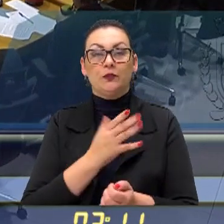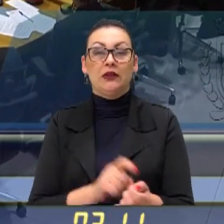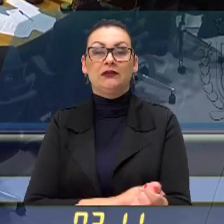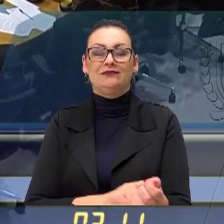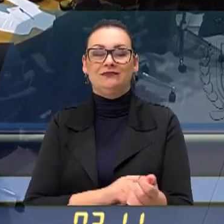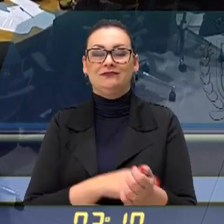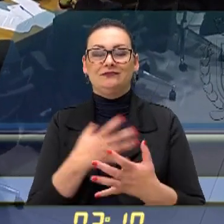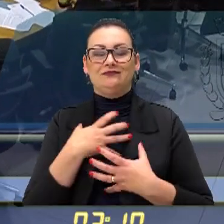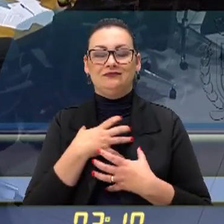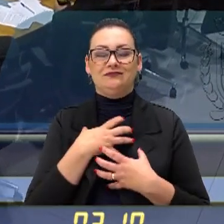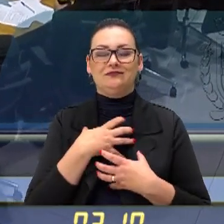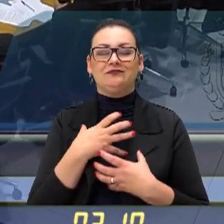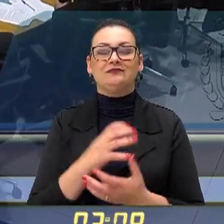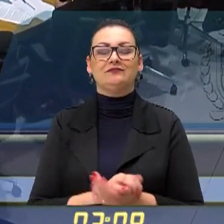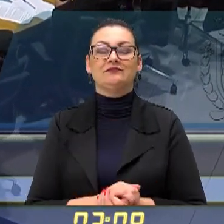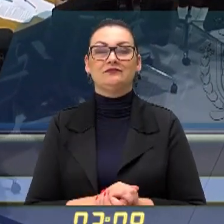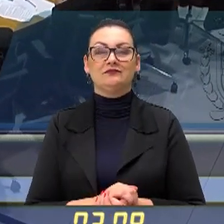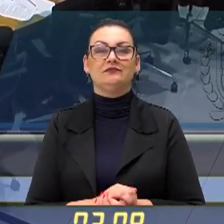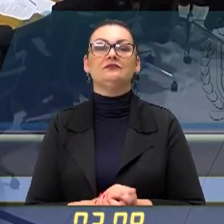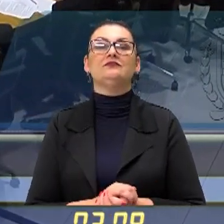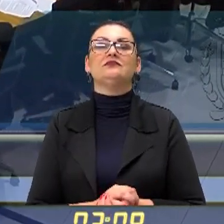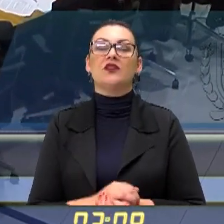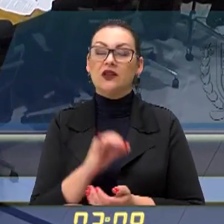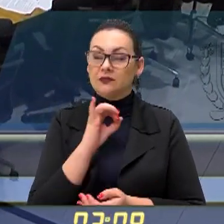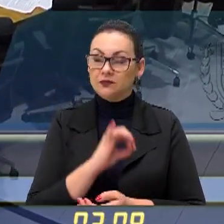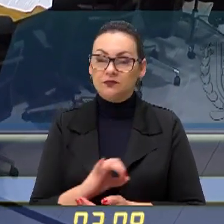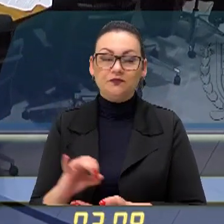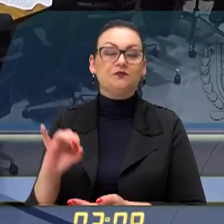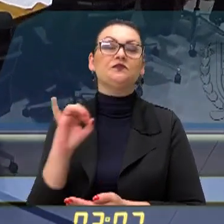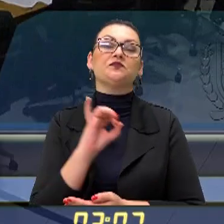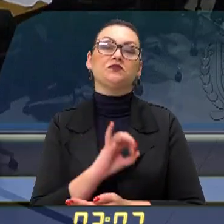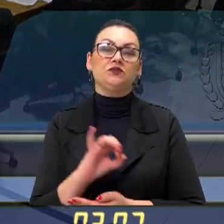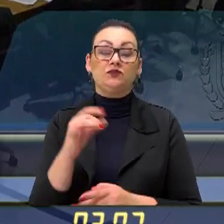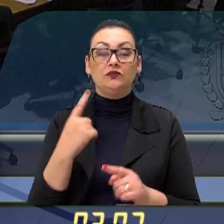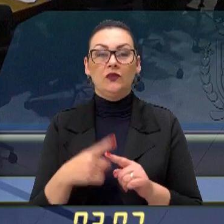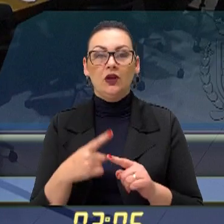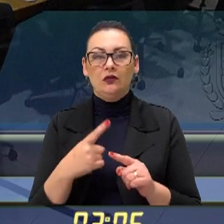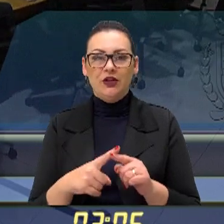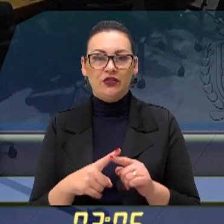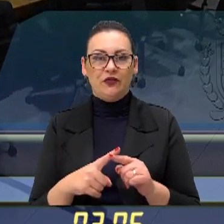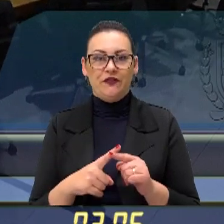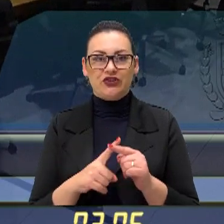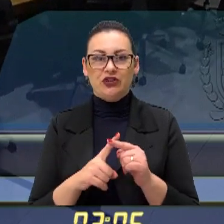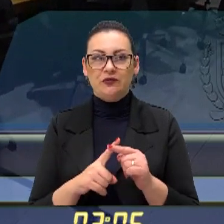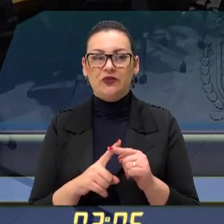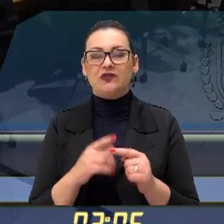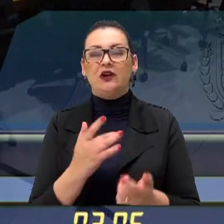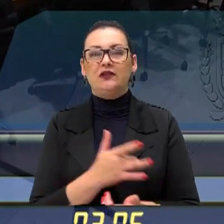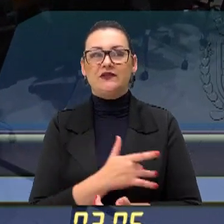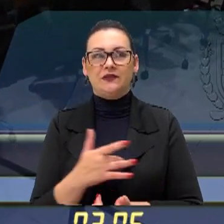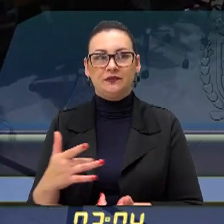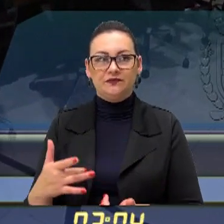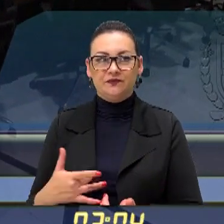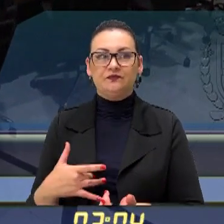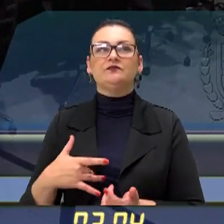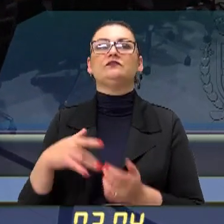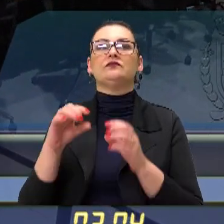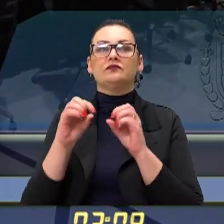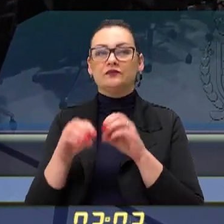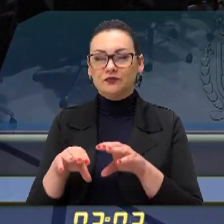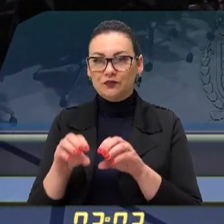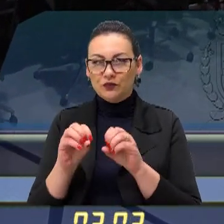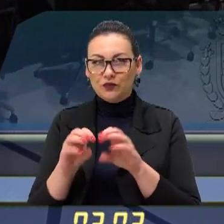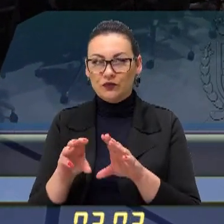bairro, vai ser muito importante. Porque hoje, saúde, educação